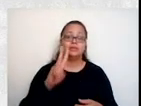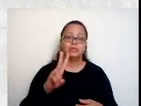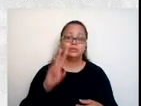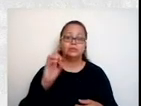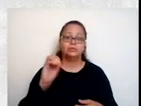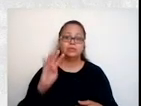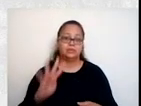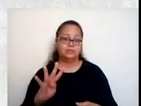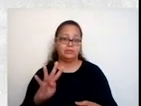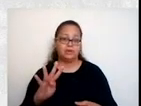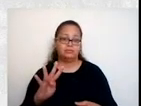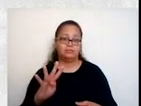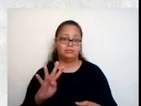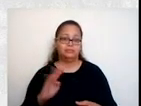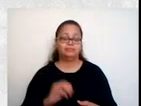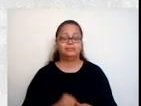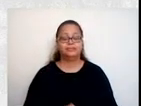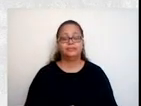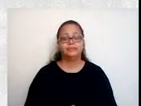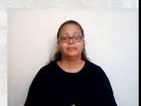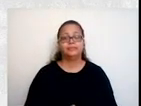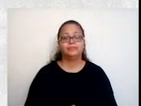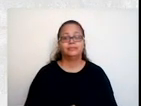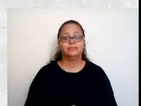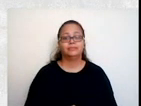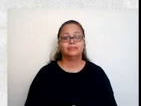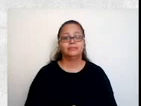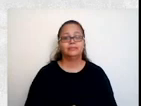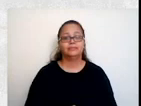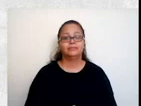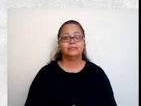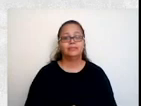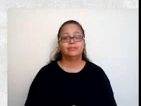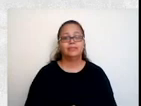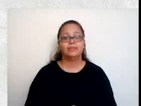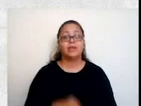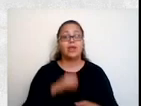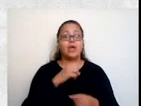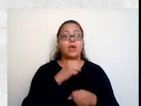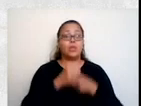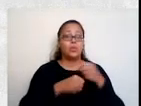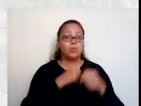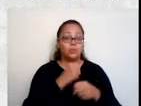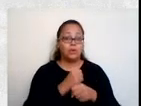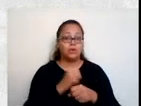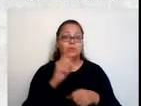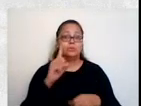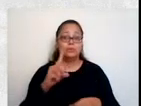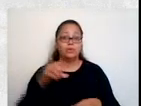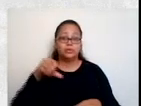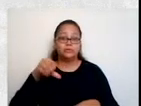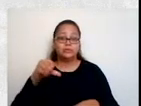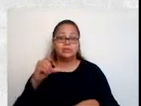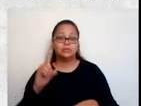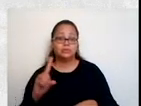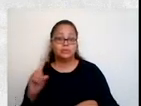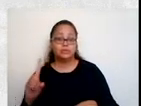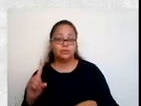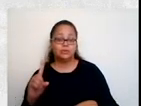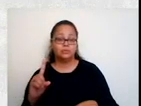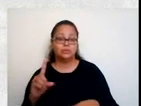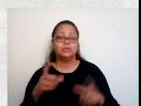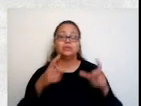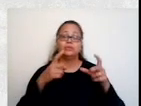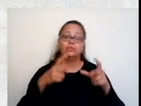204. Prontos? Bom, pessoal, por volta de 1911, em